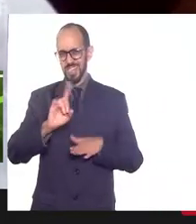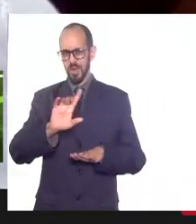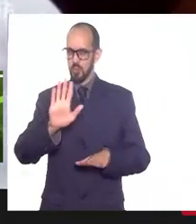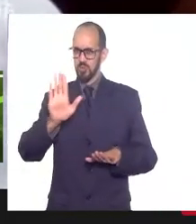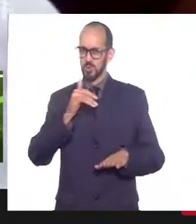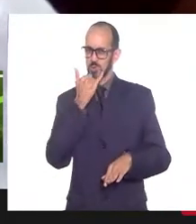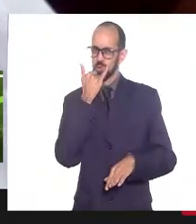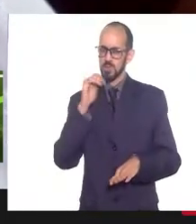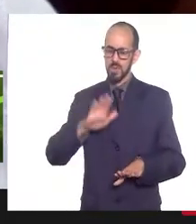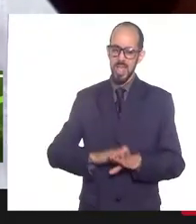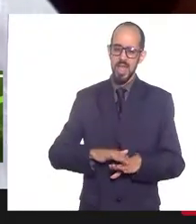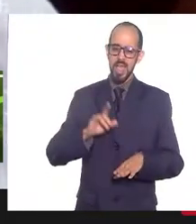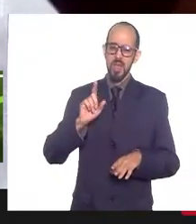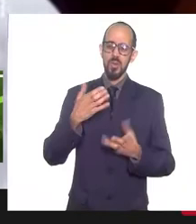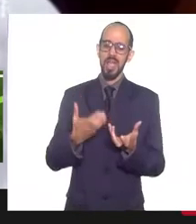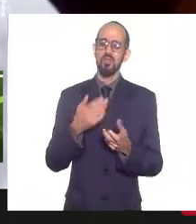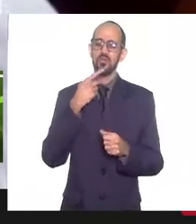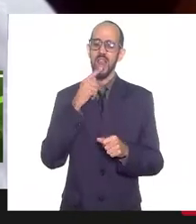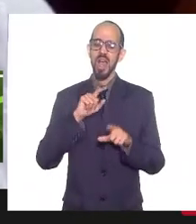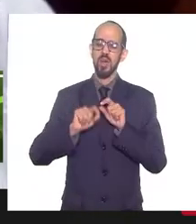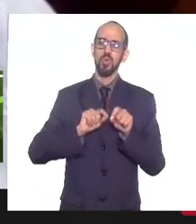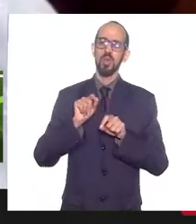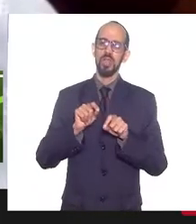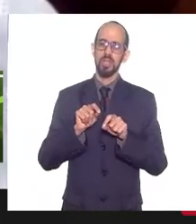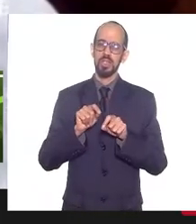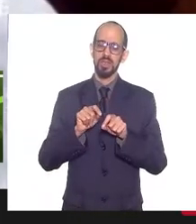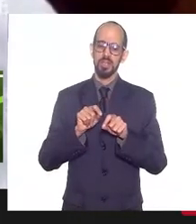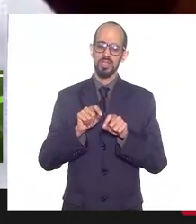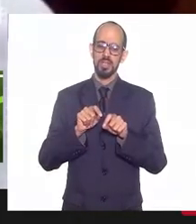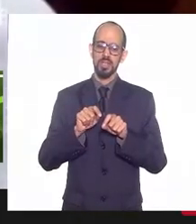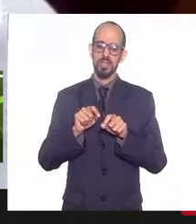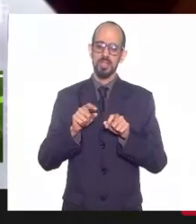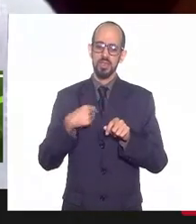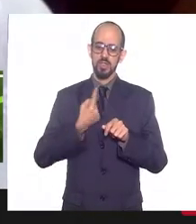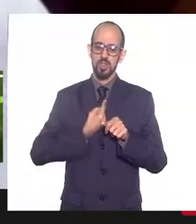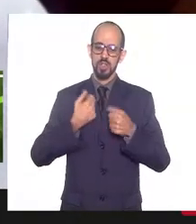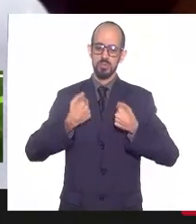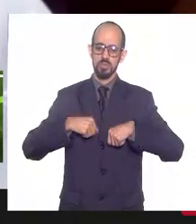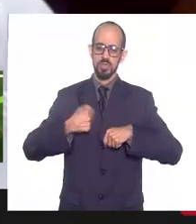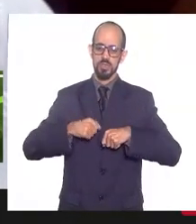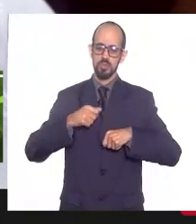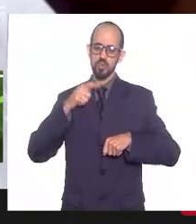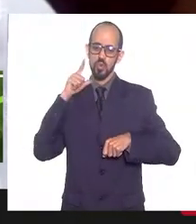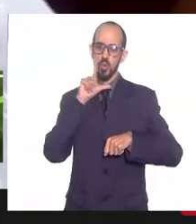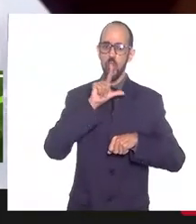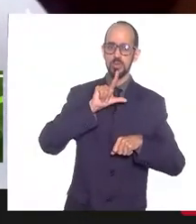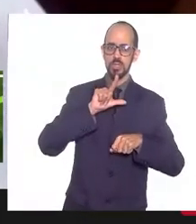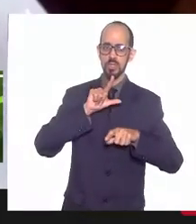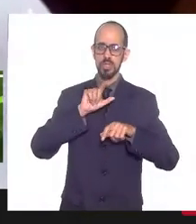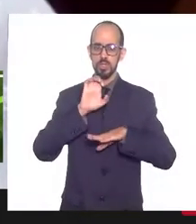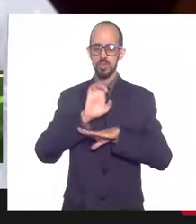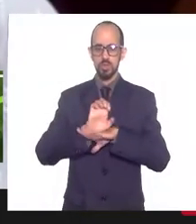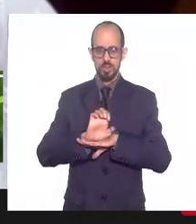eu quero dizer que é preciso que a gente consiga que o